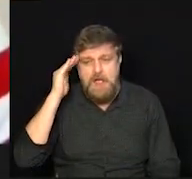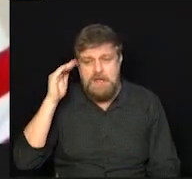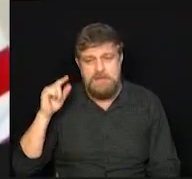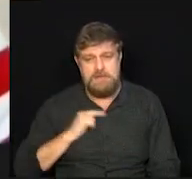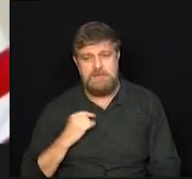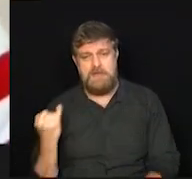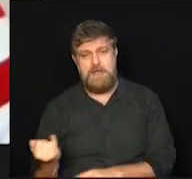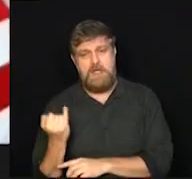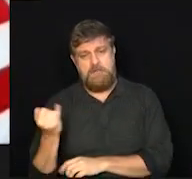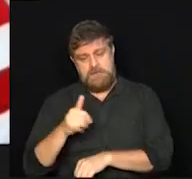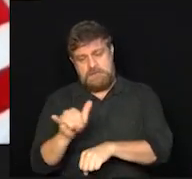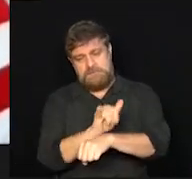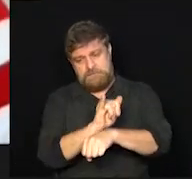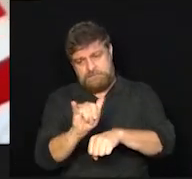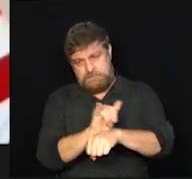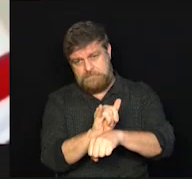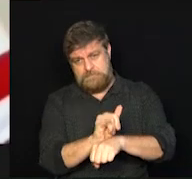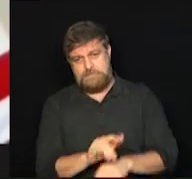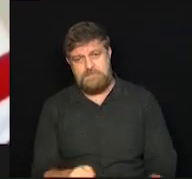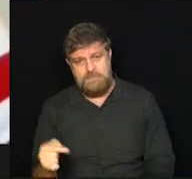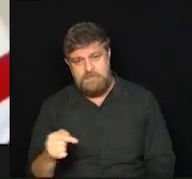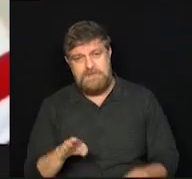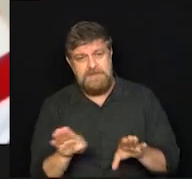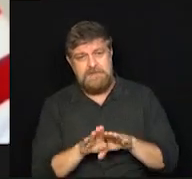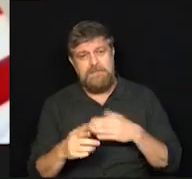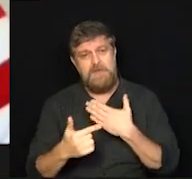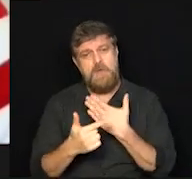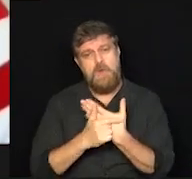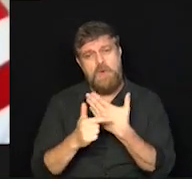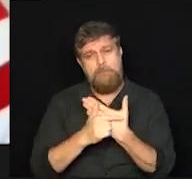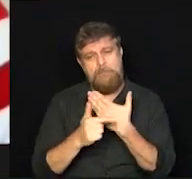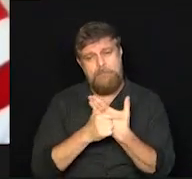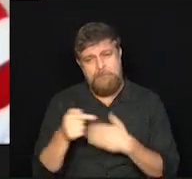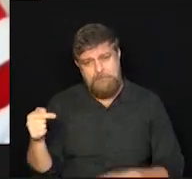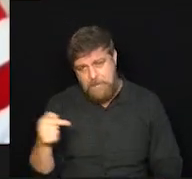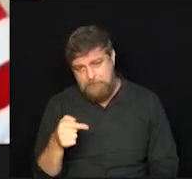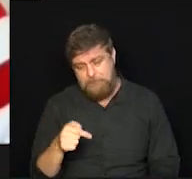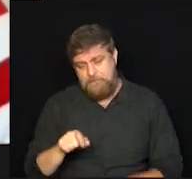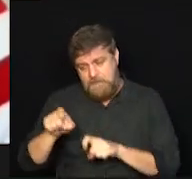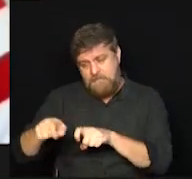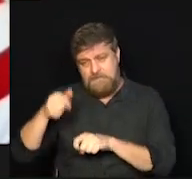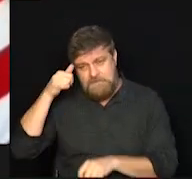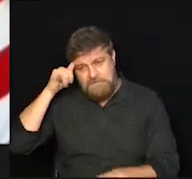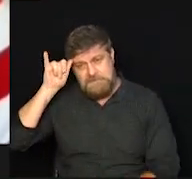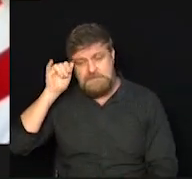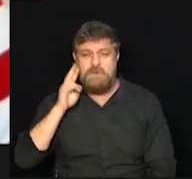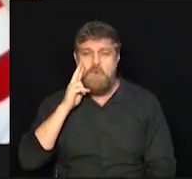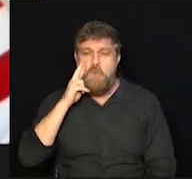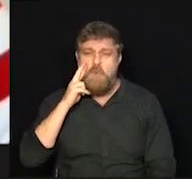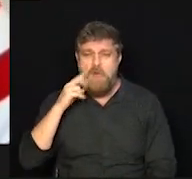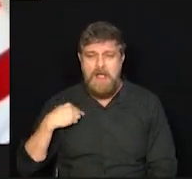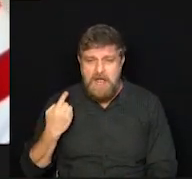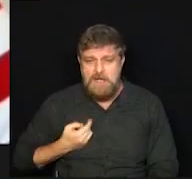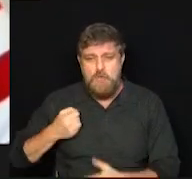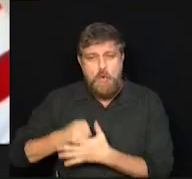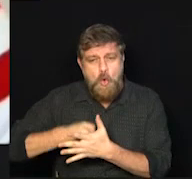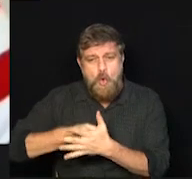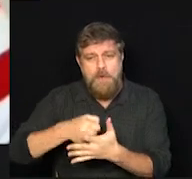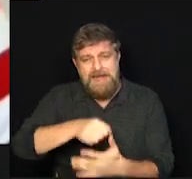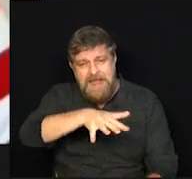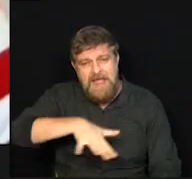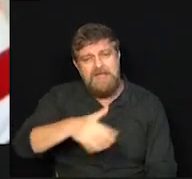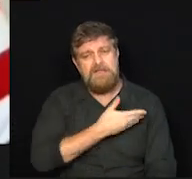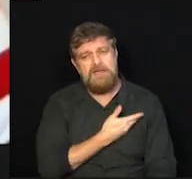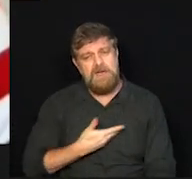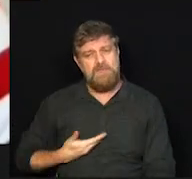a importância estratégica que a cultura tem e o papel e referência para fazenda Roseira tem e a gente cobrado setor público